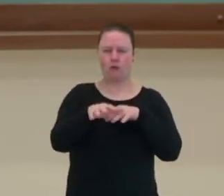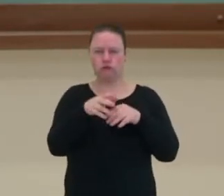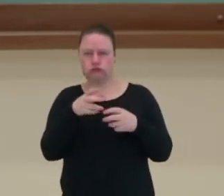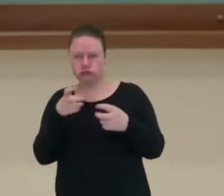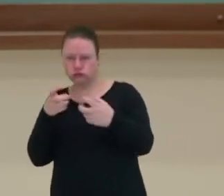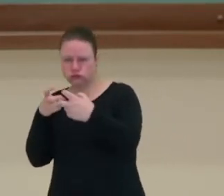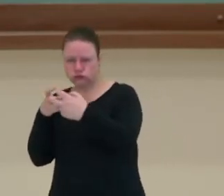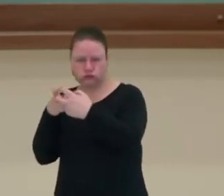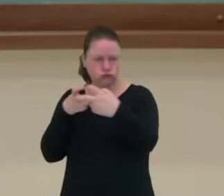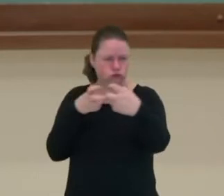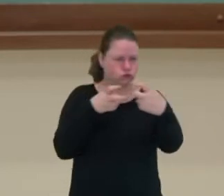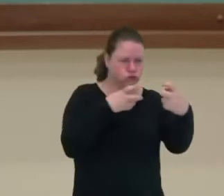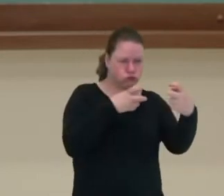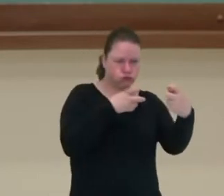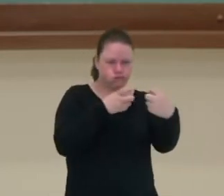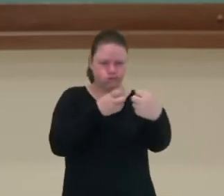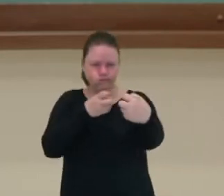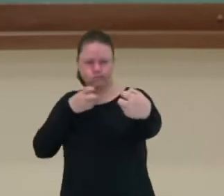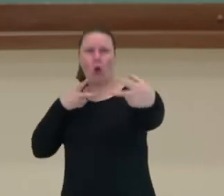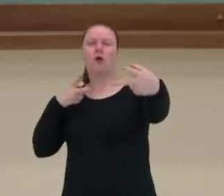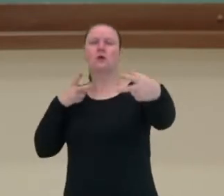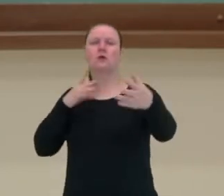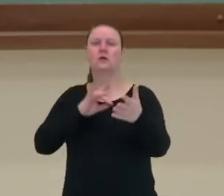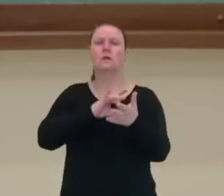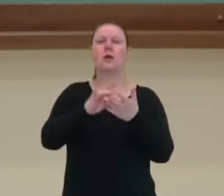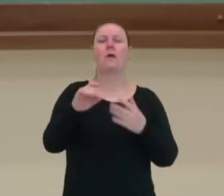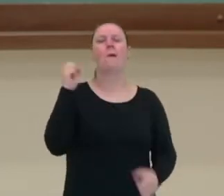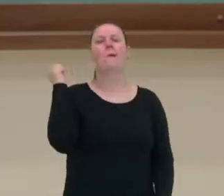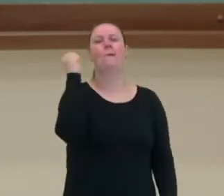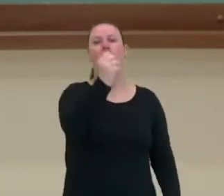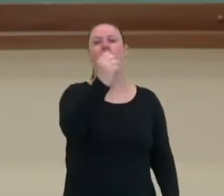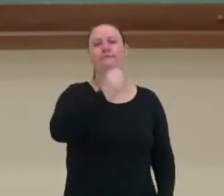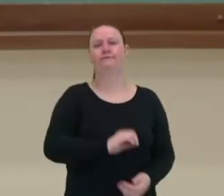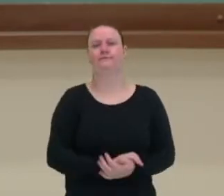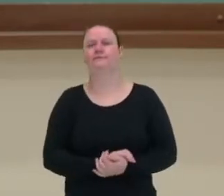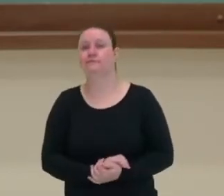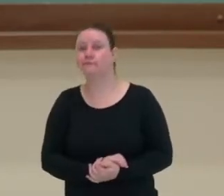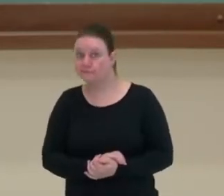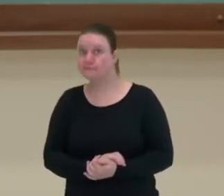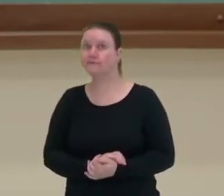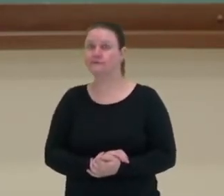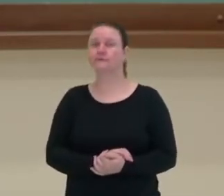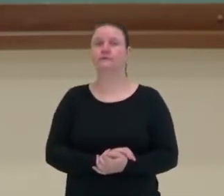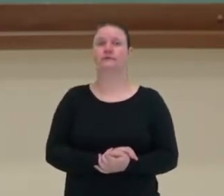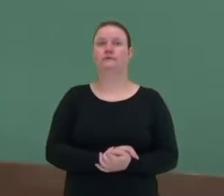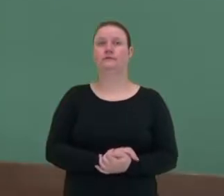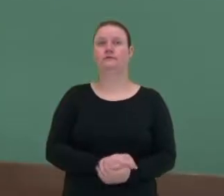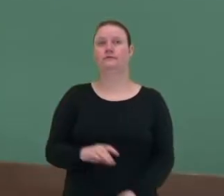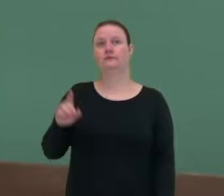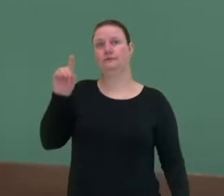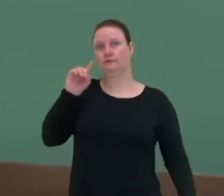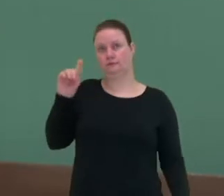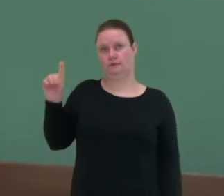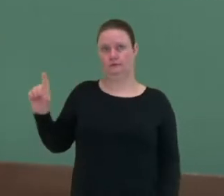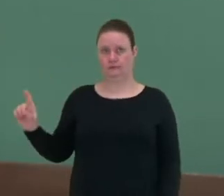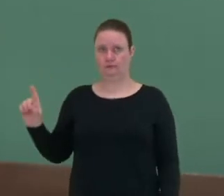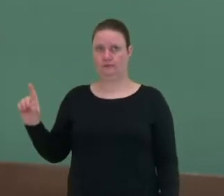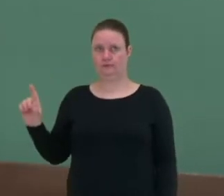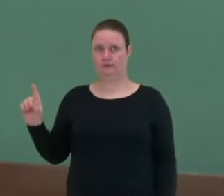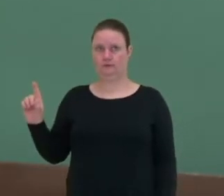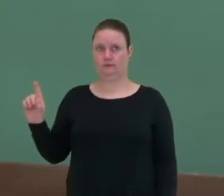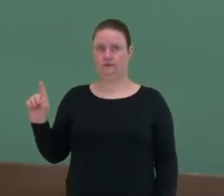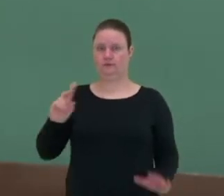inimigos, né, a uma longa distância, tá? Mas o que aconteceu? Olha só. Com a descoberta